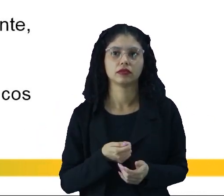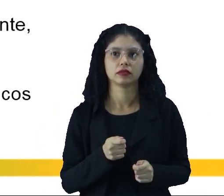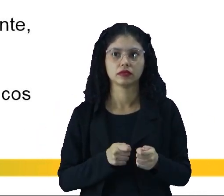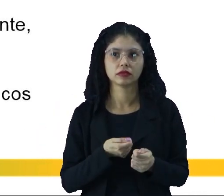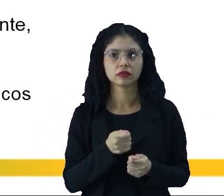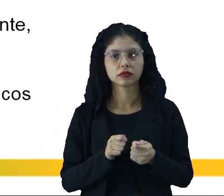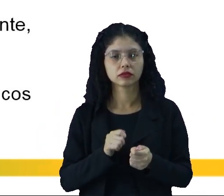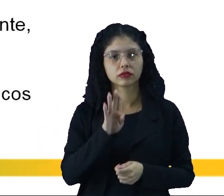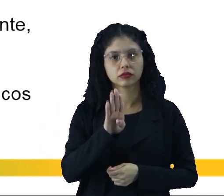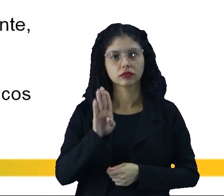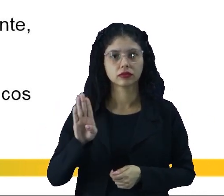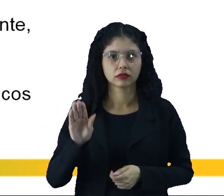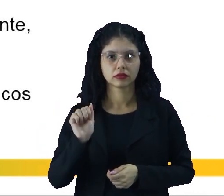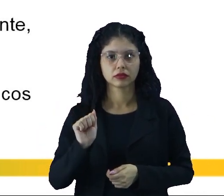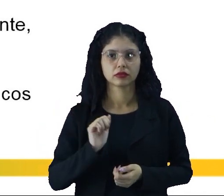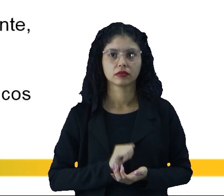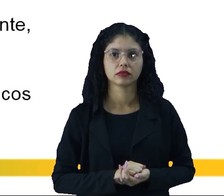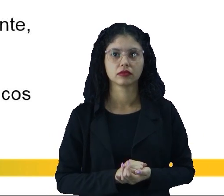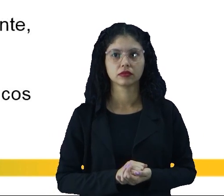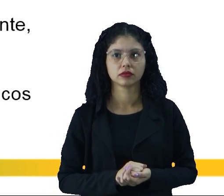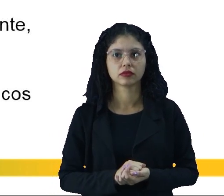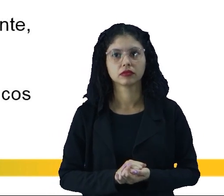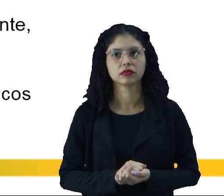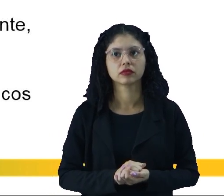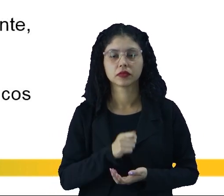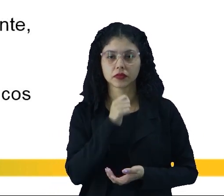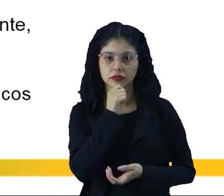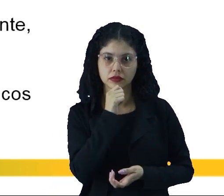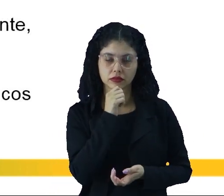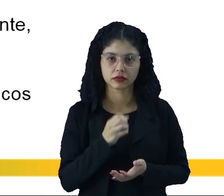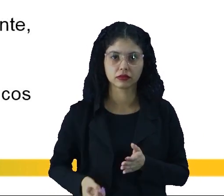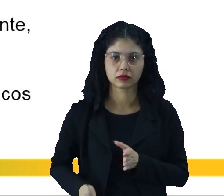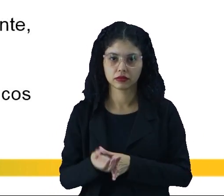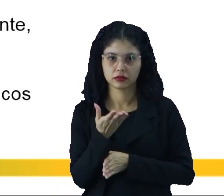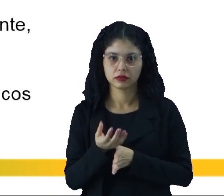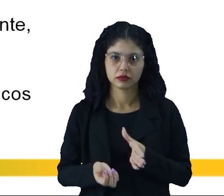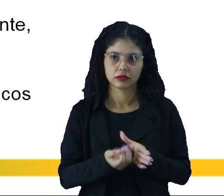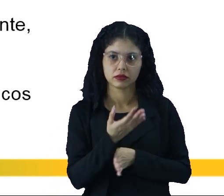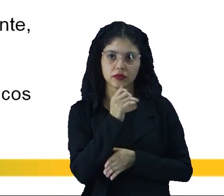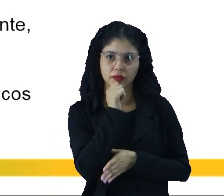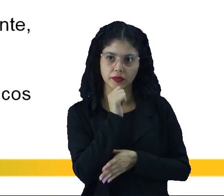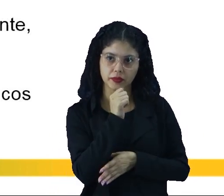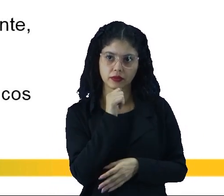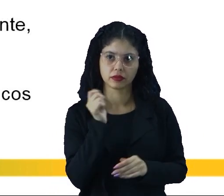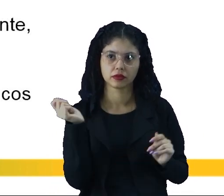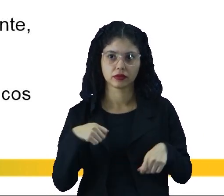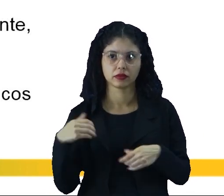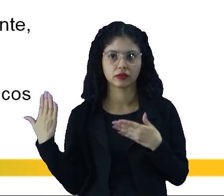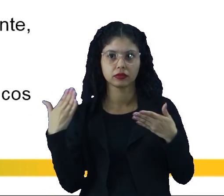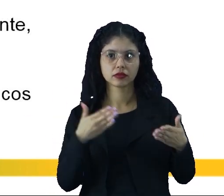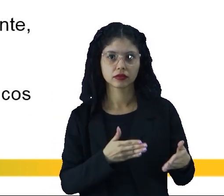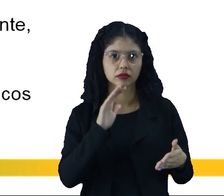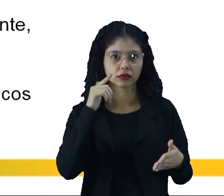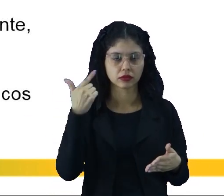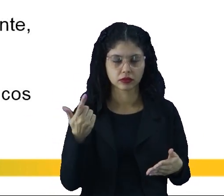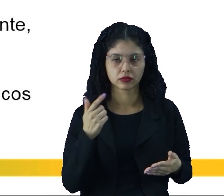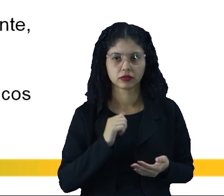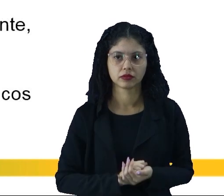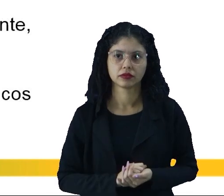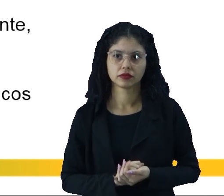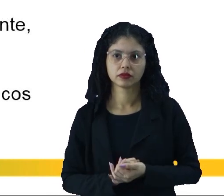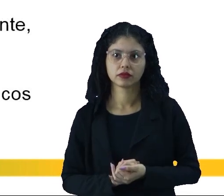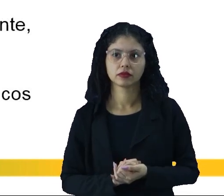controlam os canhões A e B, disparando balas alternadamente, com o objetivo de atingir o canhão do